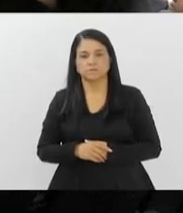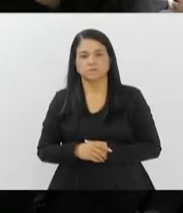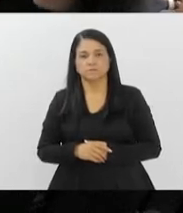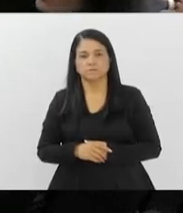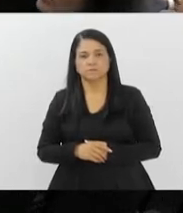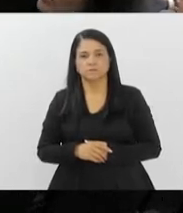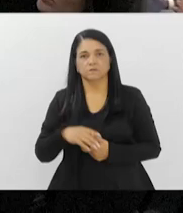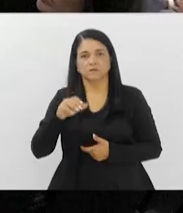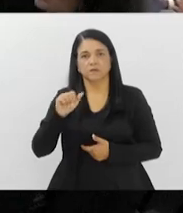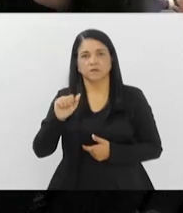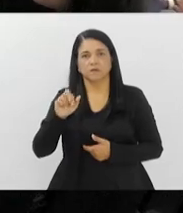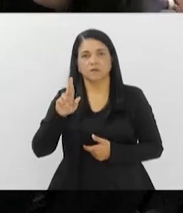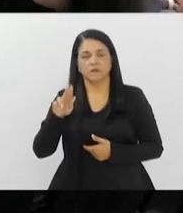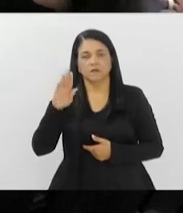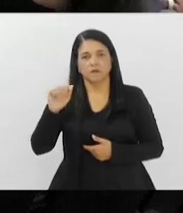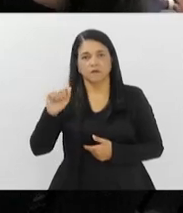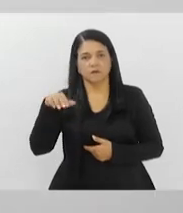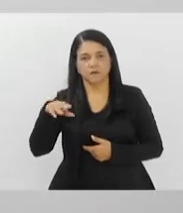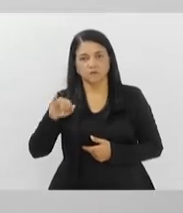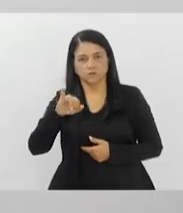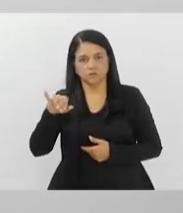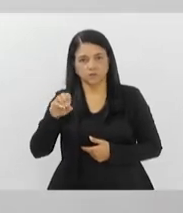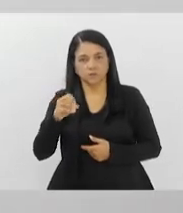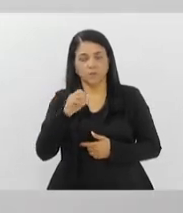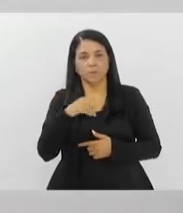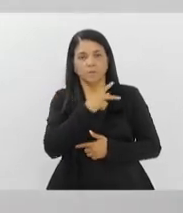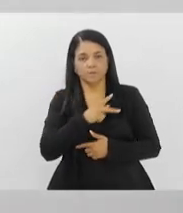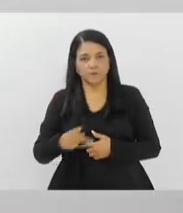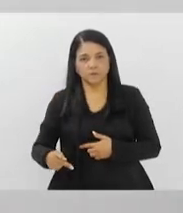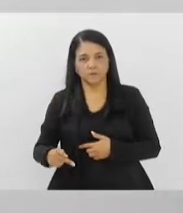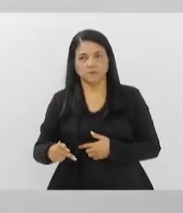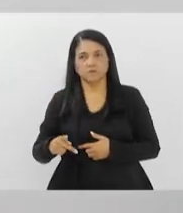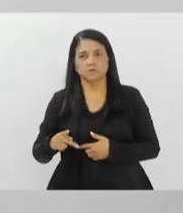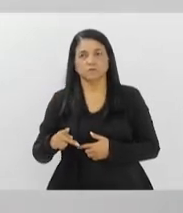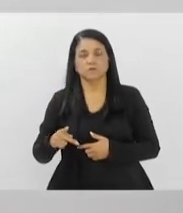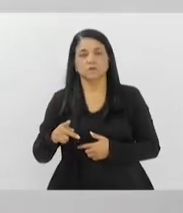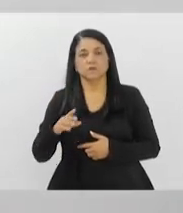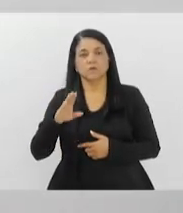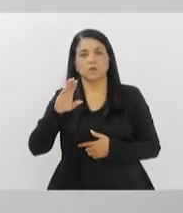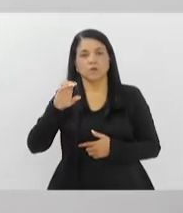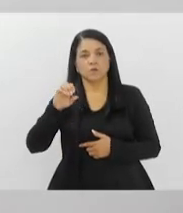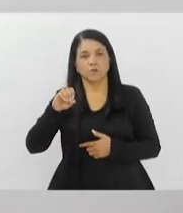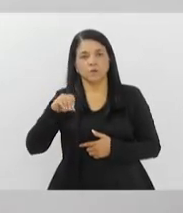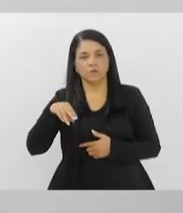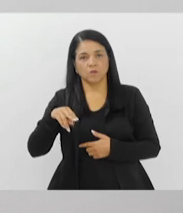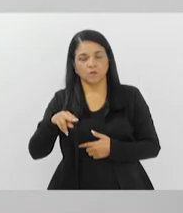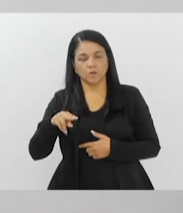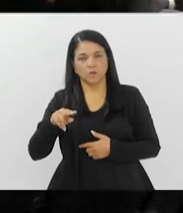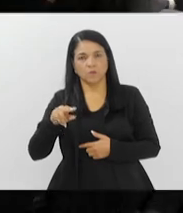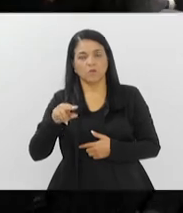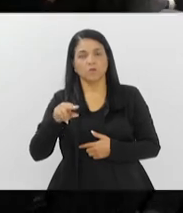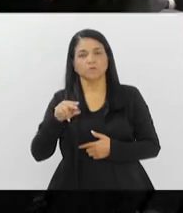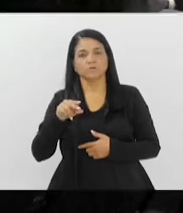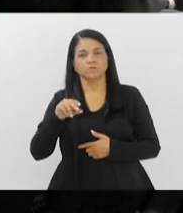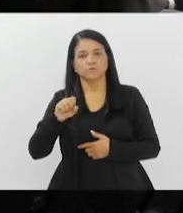Senhor Arcanjo Carlos Pimenta, presidente da Conspa Interconsultoria Pan-Africana